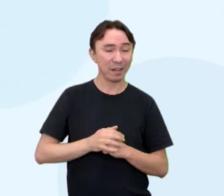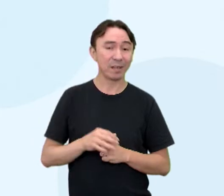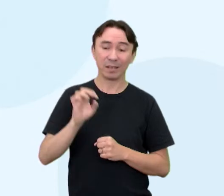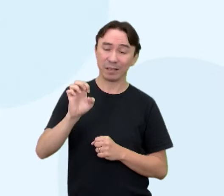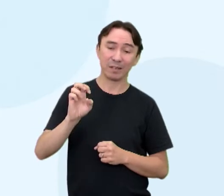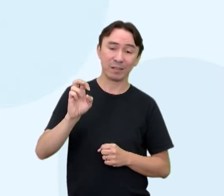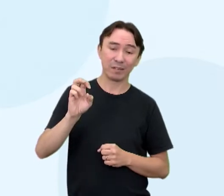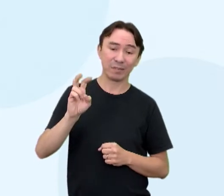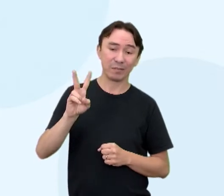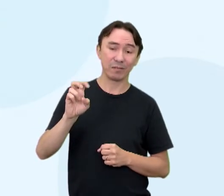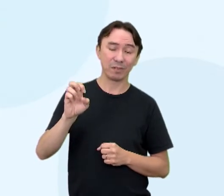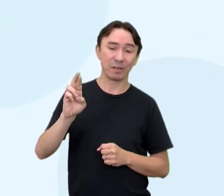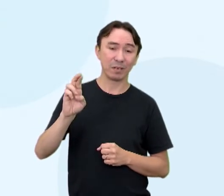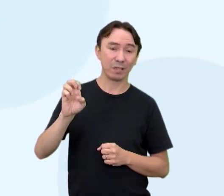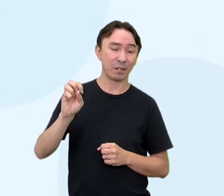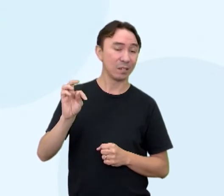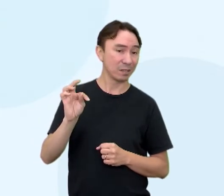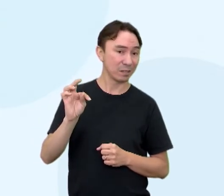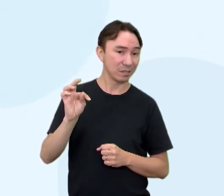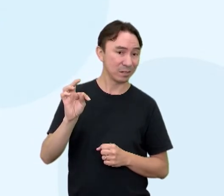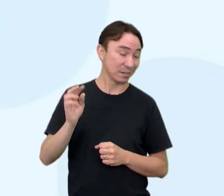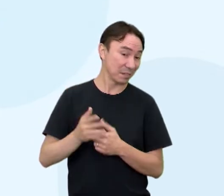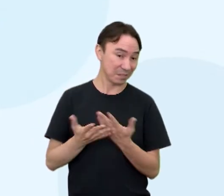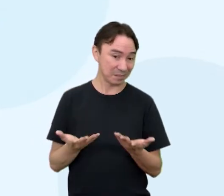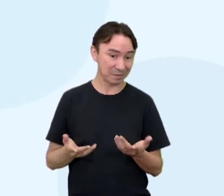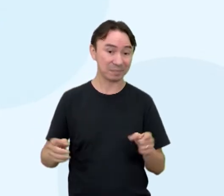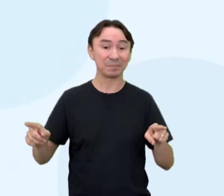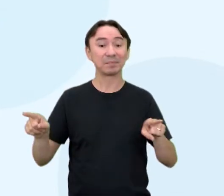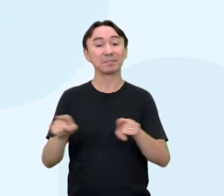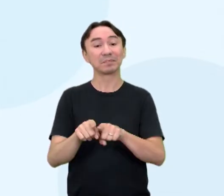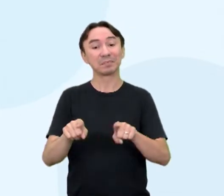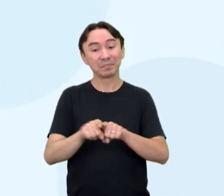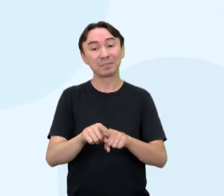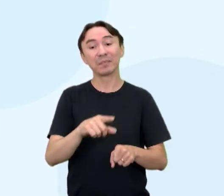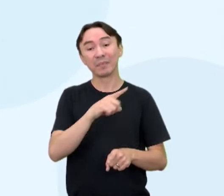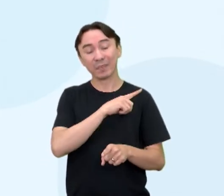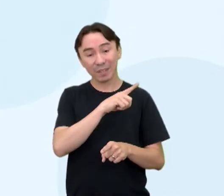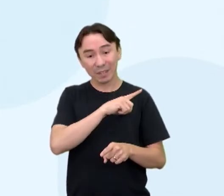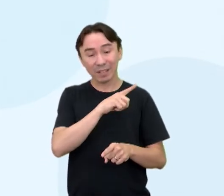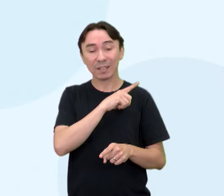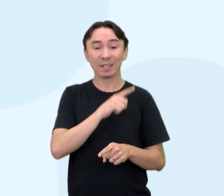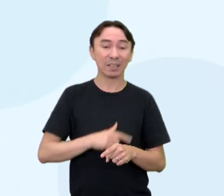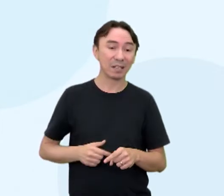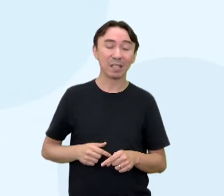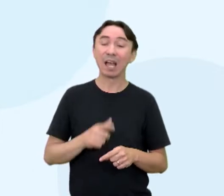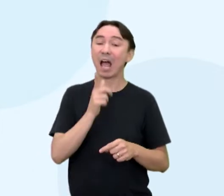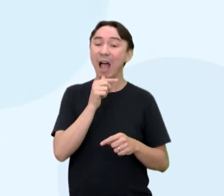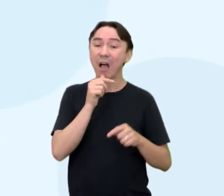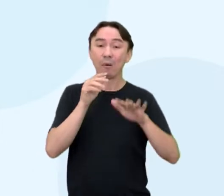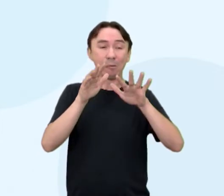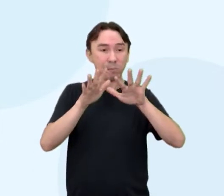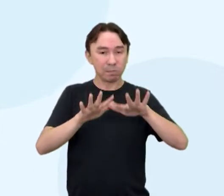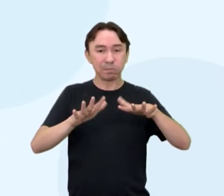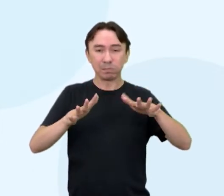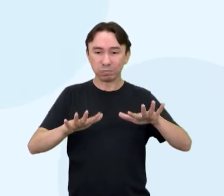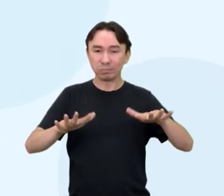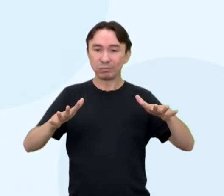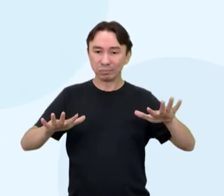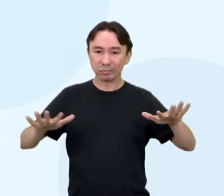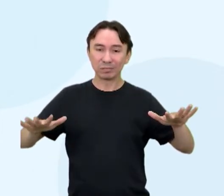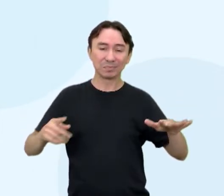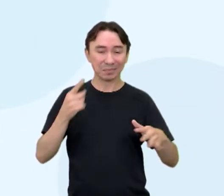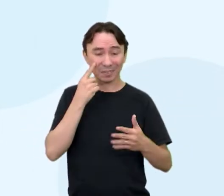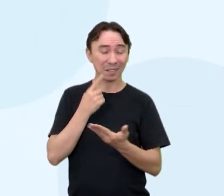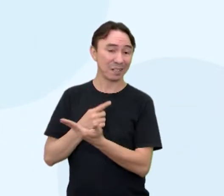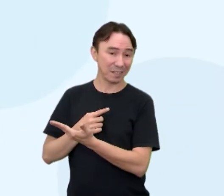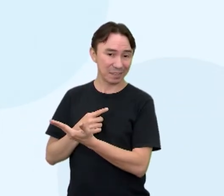Everest. E aí nós temos também no oceano, né, que vocês estão vendo lá, né, aquela região do Pacífico, né, onde fica o Japão. Né,